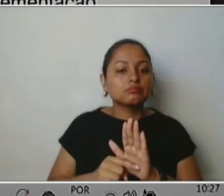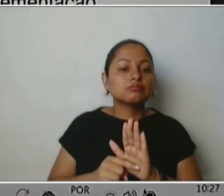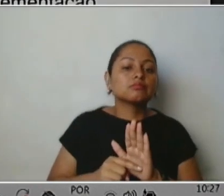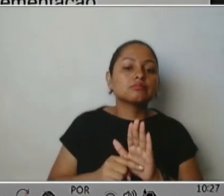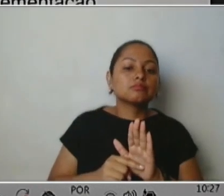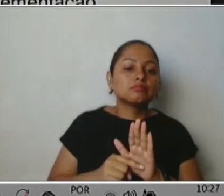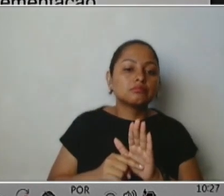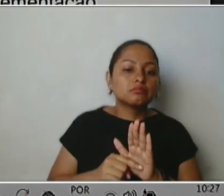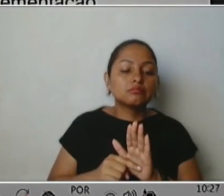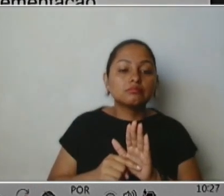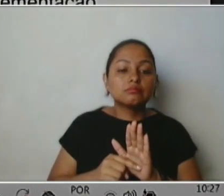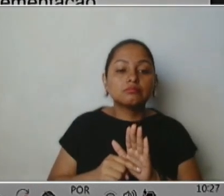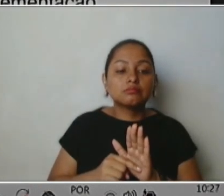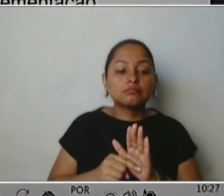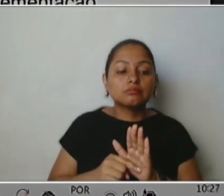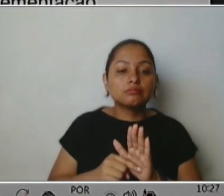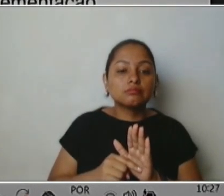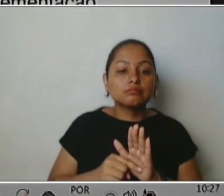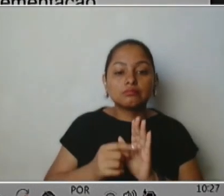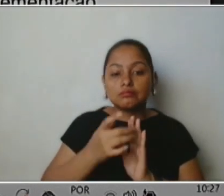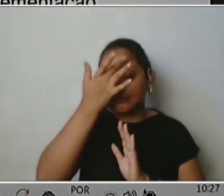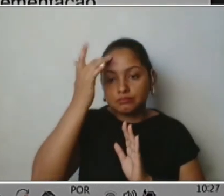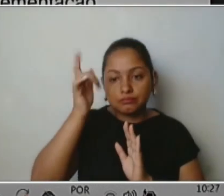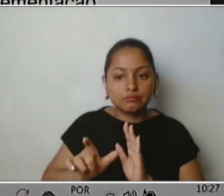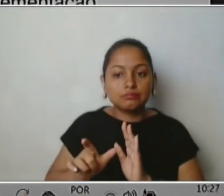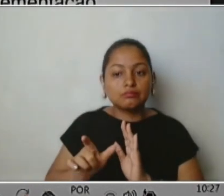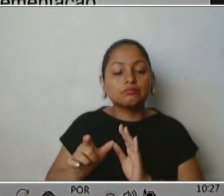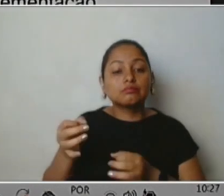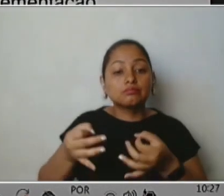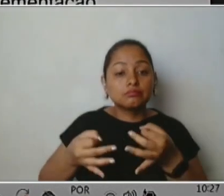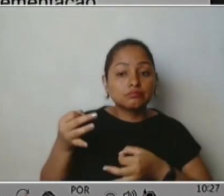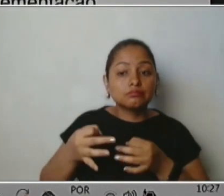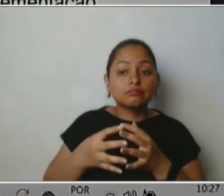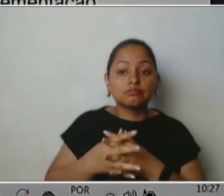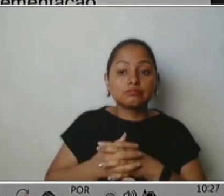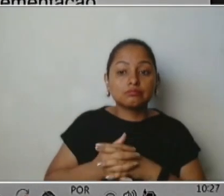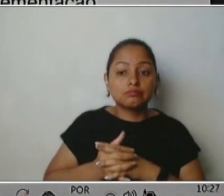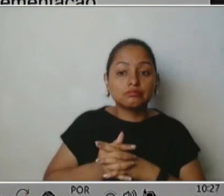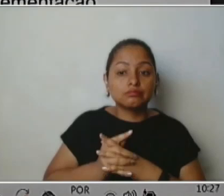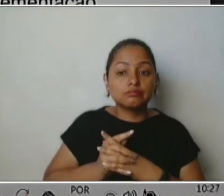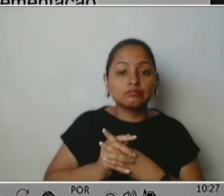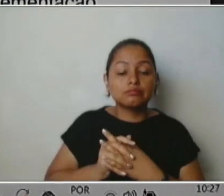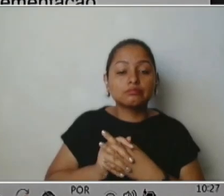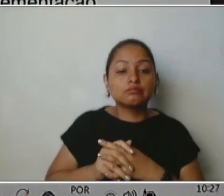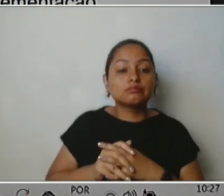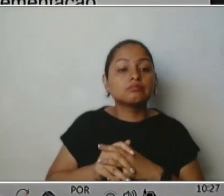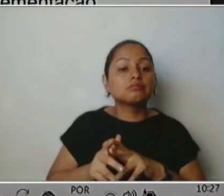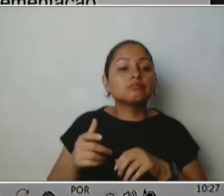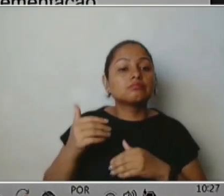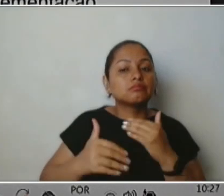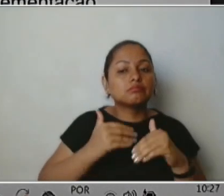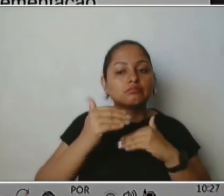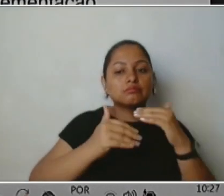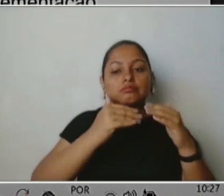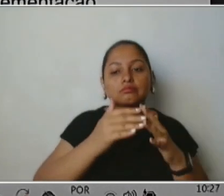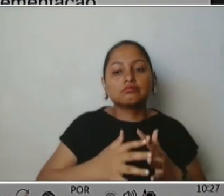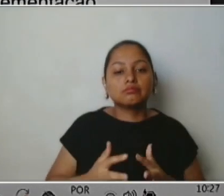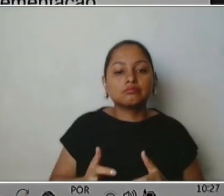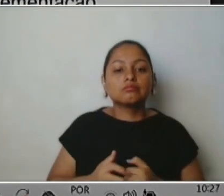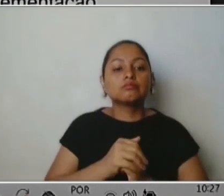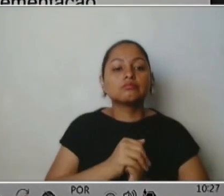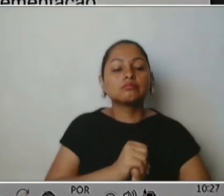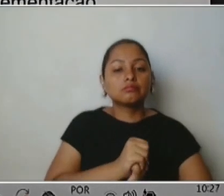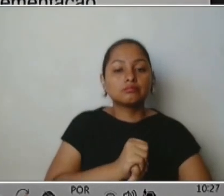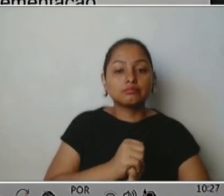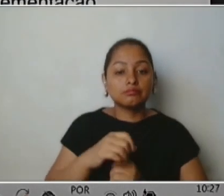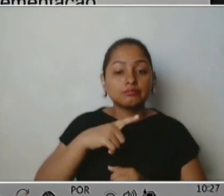subvenções a pessoas jurídicas, visando a promoção e desenvolvimento de ações de caráter